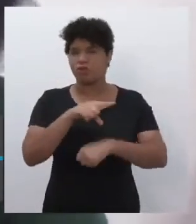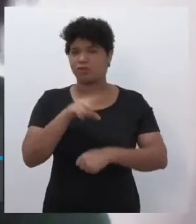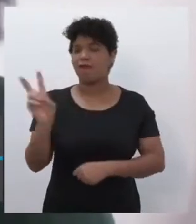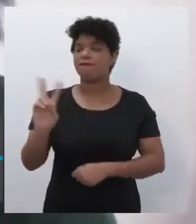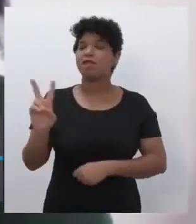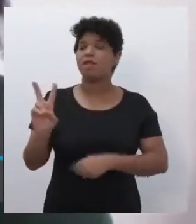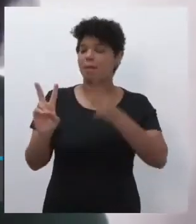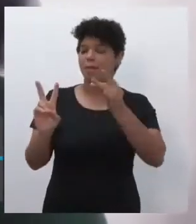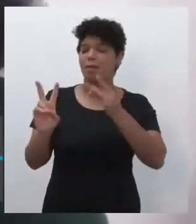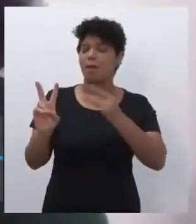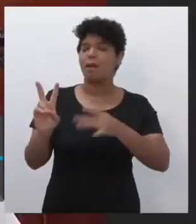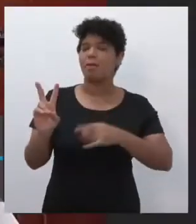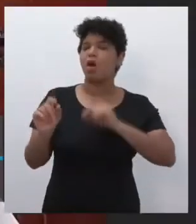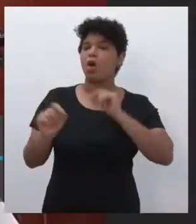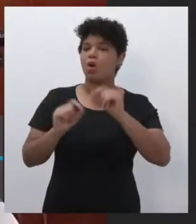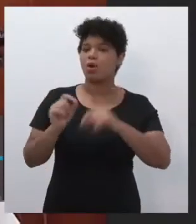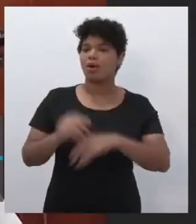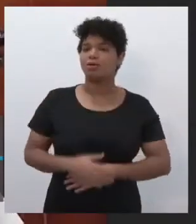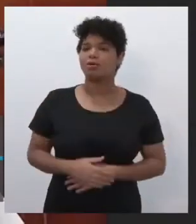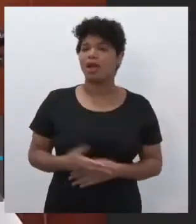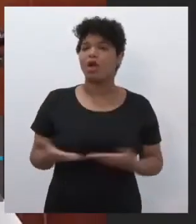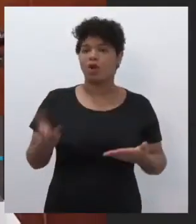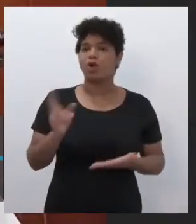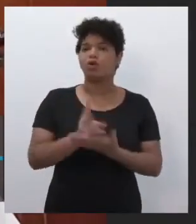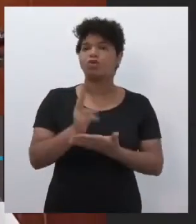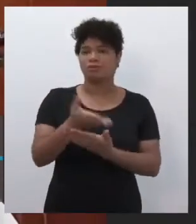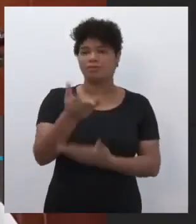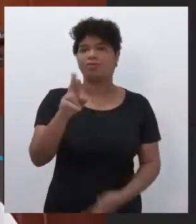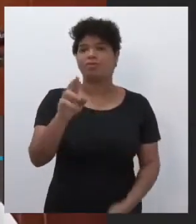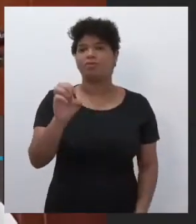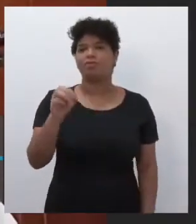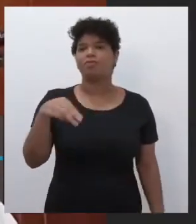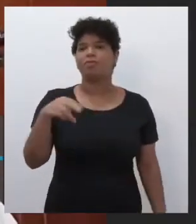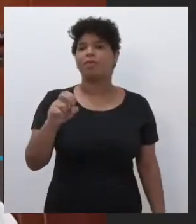Então, a gente vai dar mais um passo à frente aí, Renan, só ver.